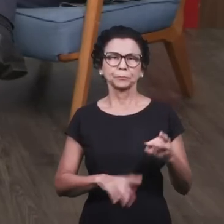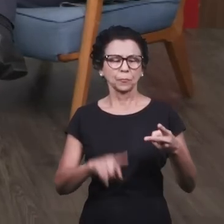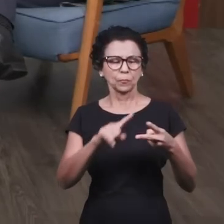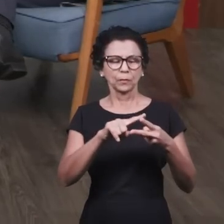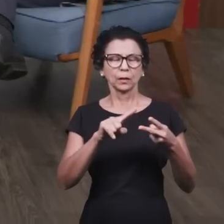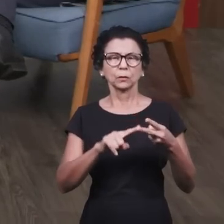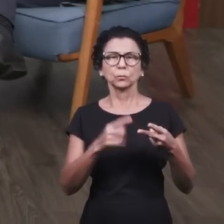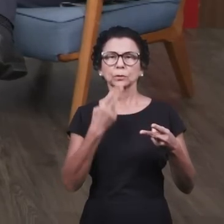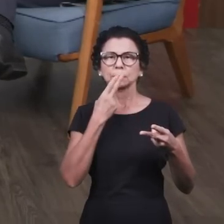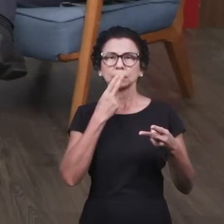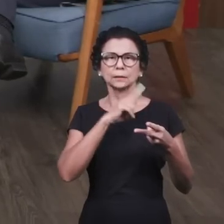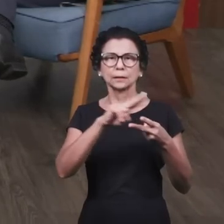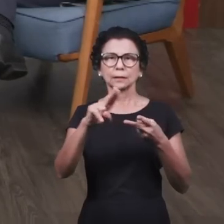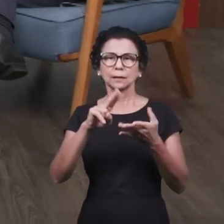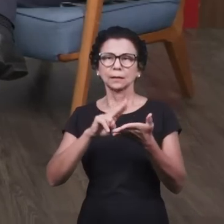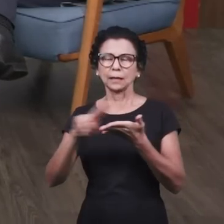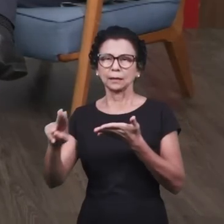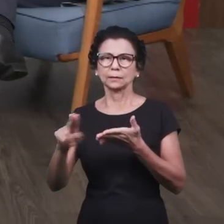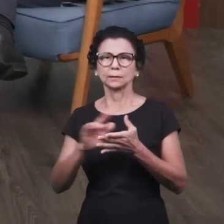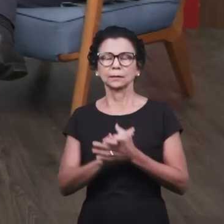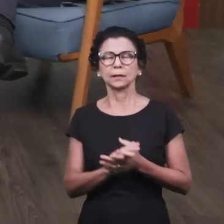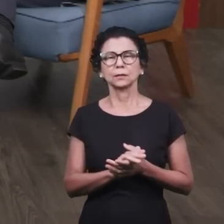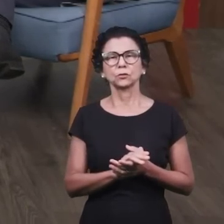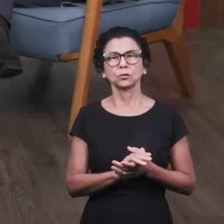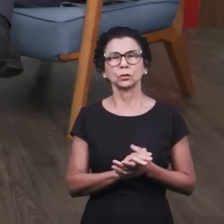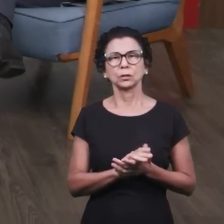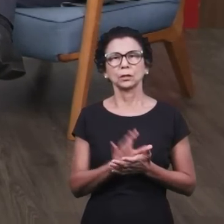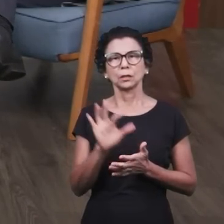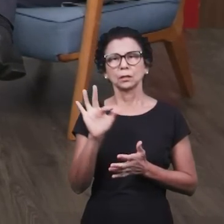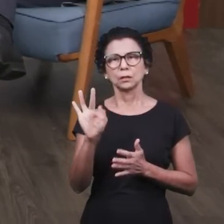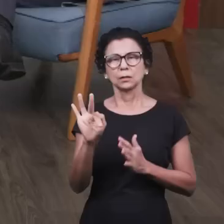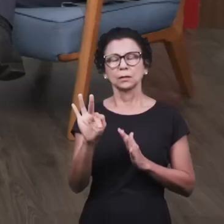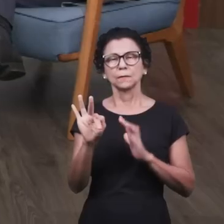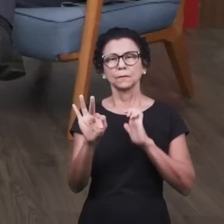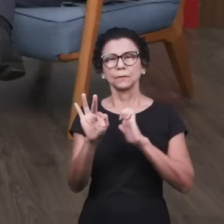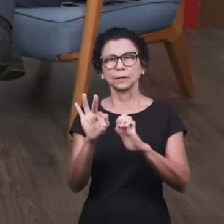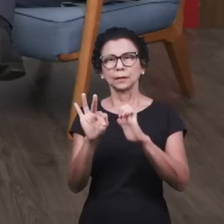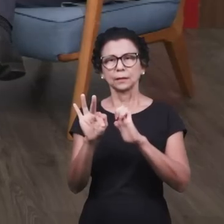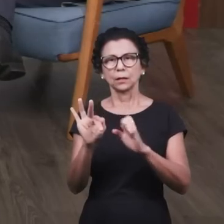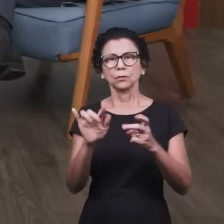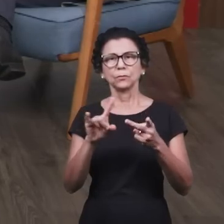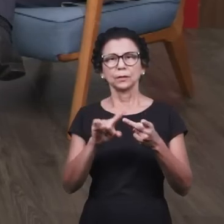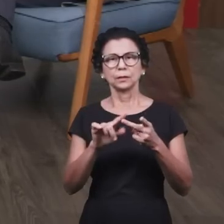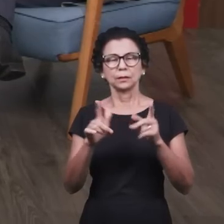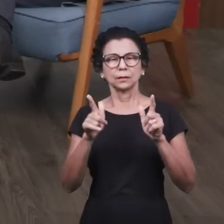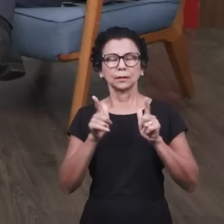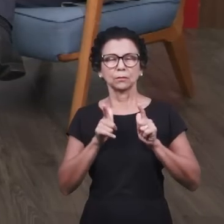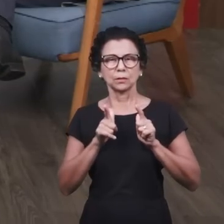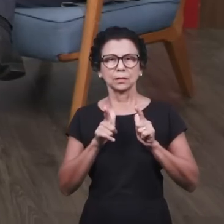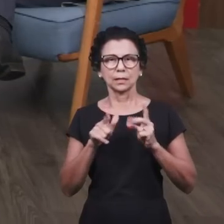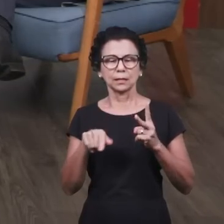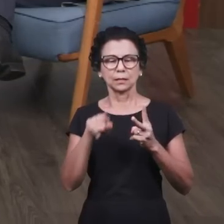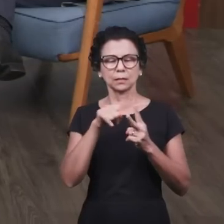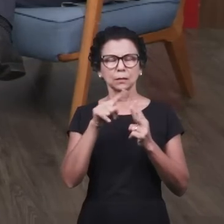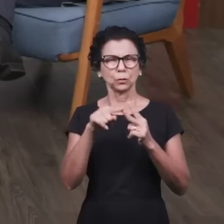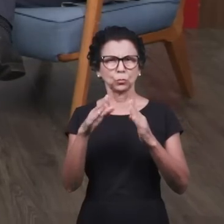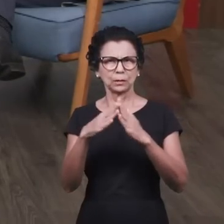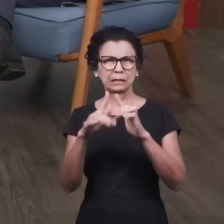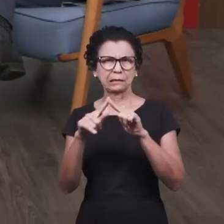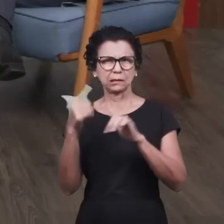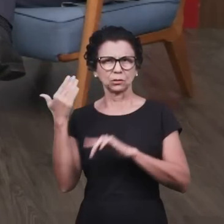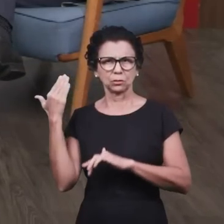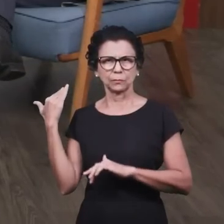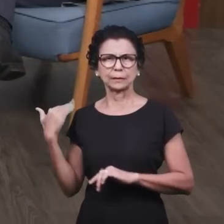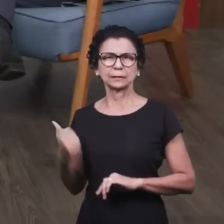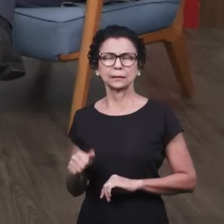vocês trazem de comentário sobre esses dois textos? Eis que venho sem demora está dentro